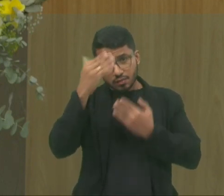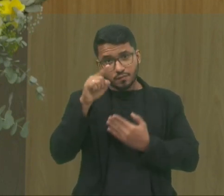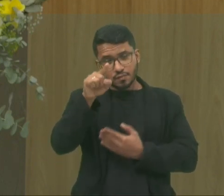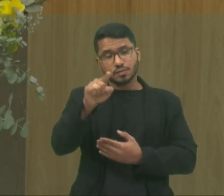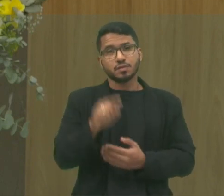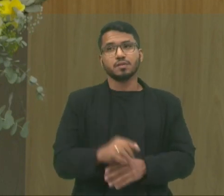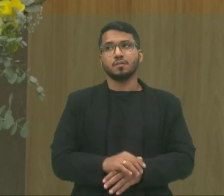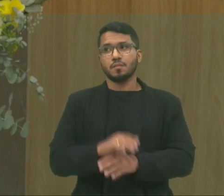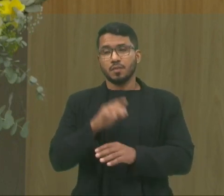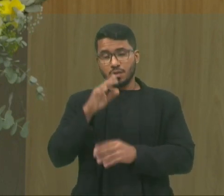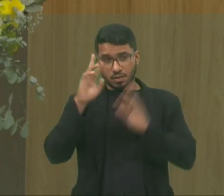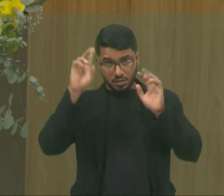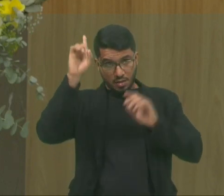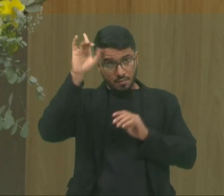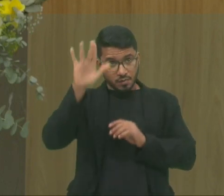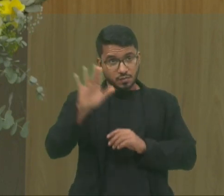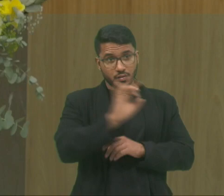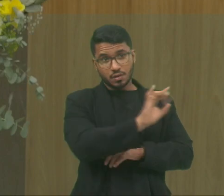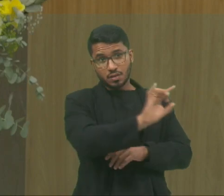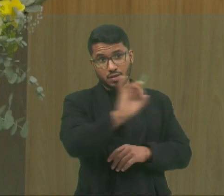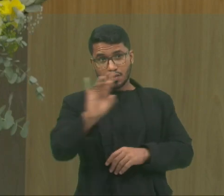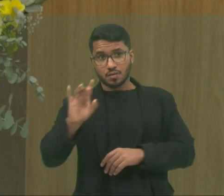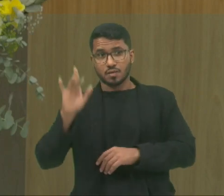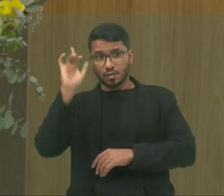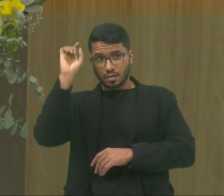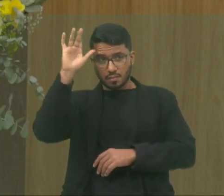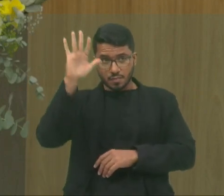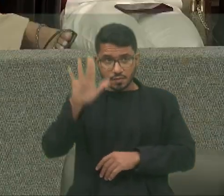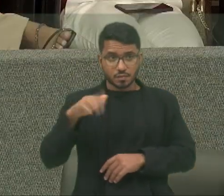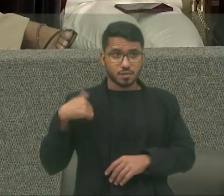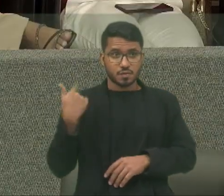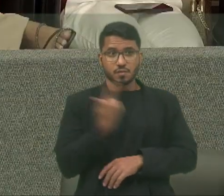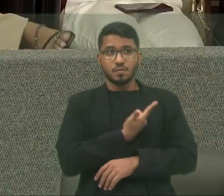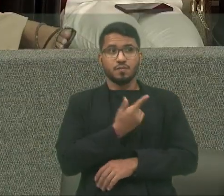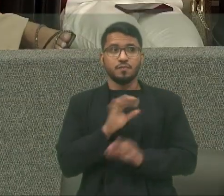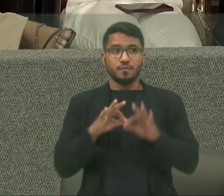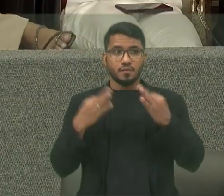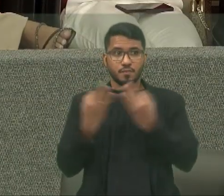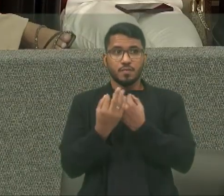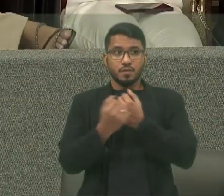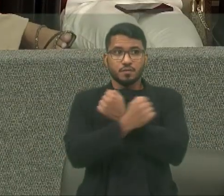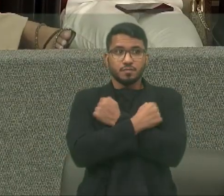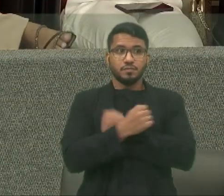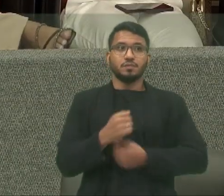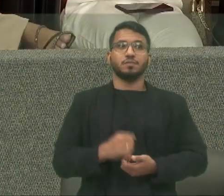abençoe cada um de vocês e toda a nossa família. Um abraço.